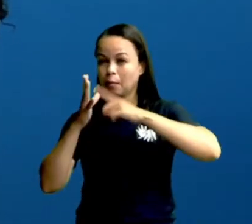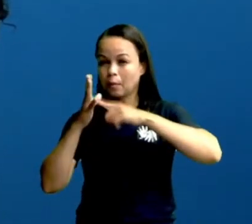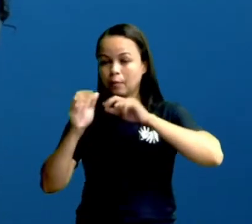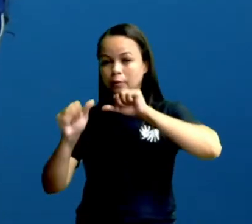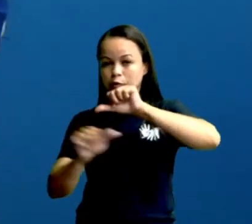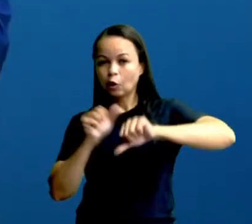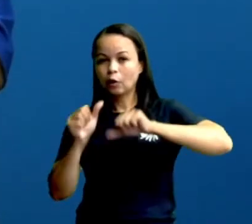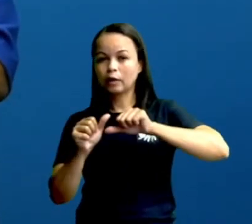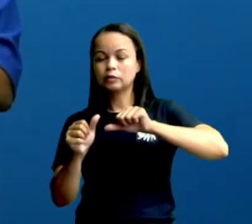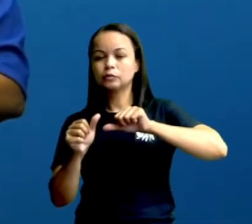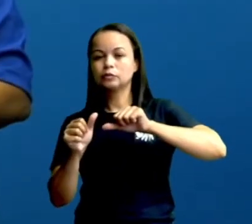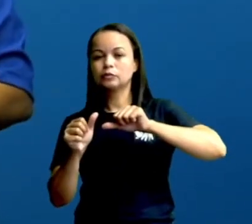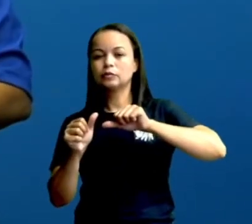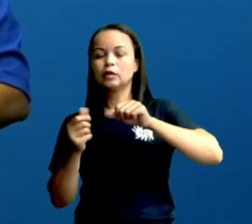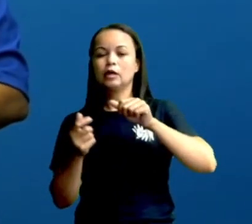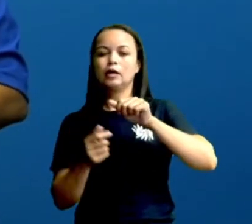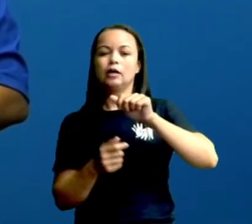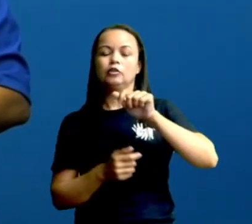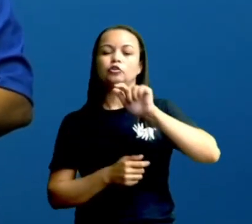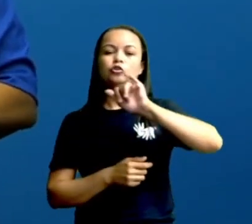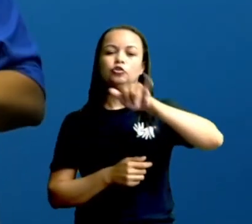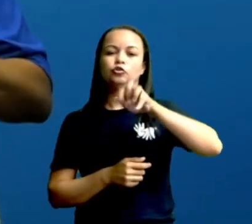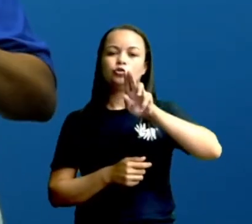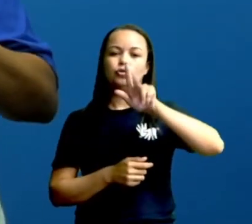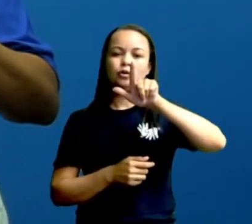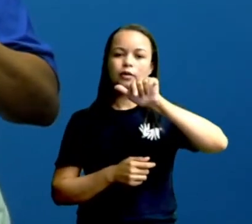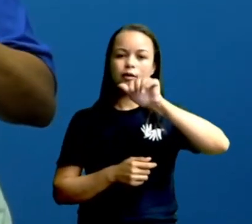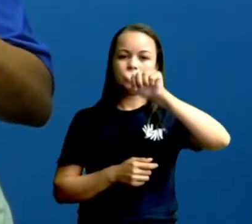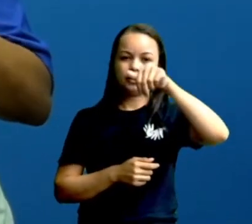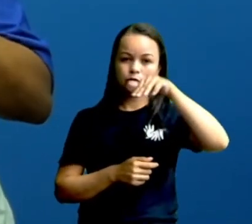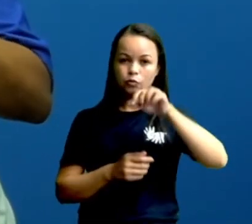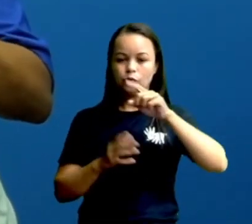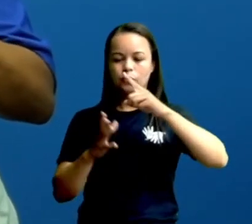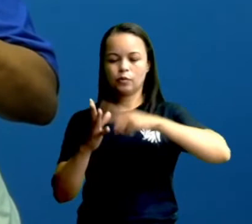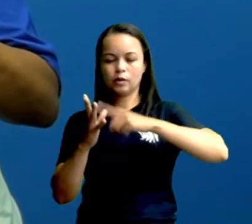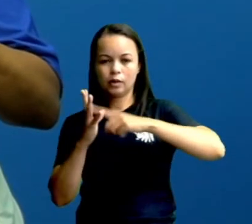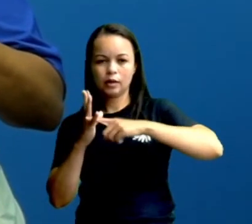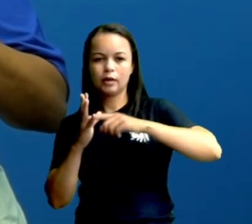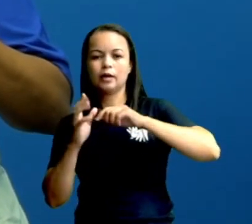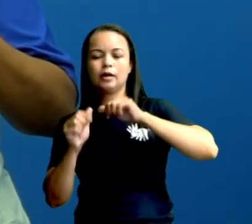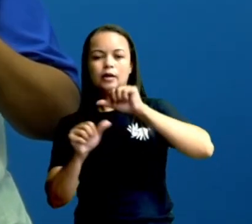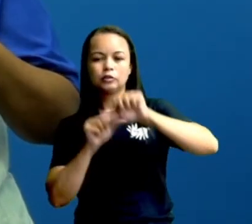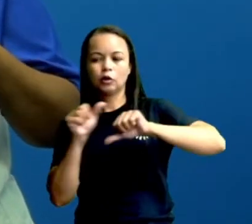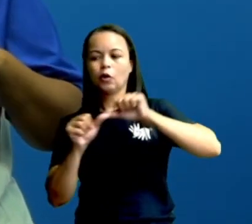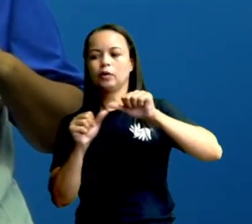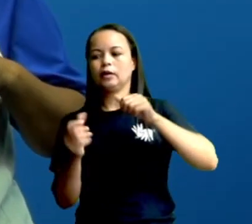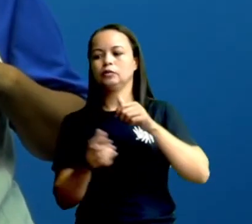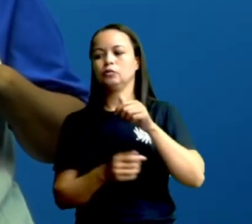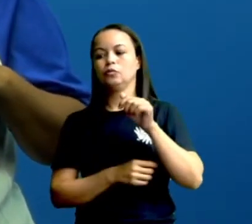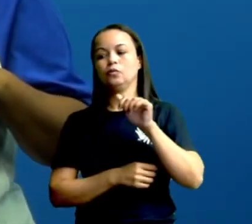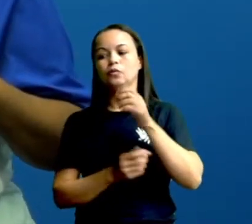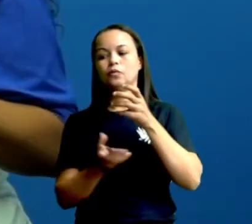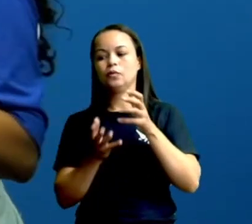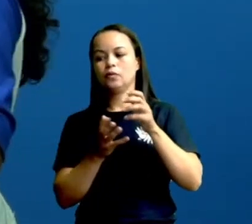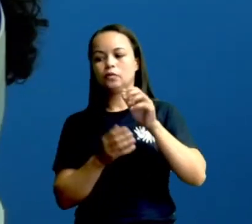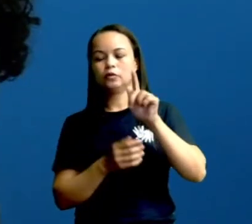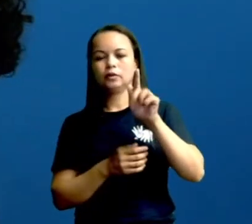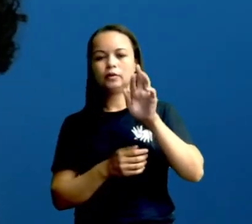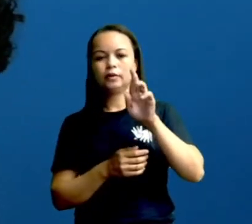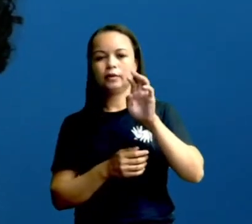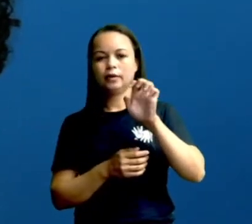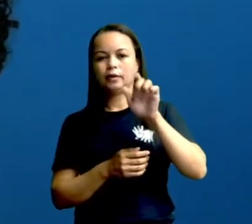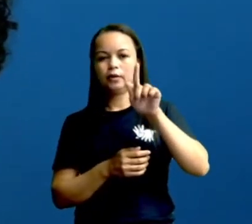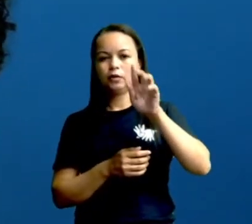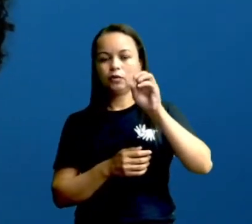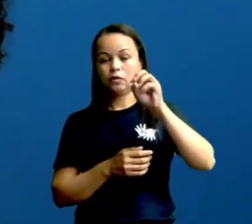calendário juliano e do calendário gregoriano, houve a suprimação, quer dizer, de alguns dias? Vocês lembram